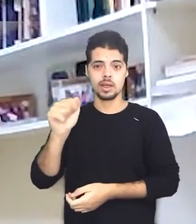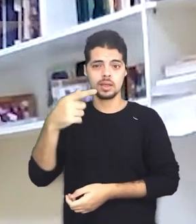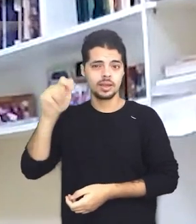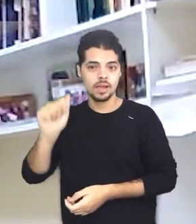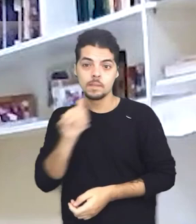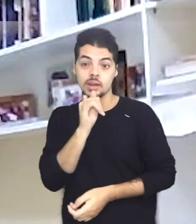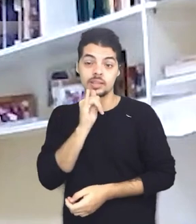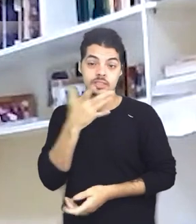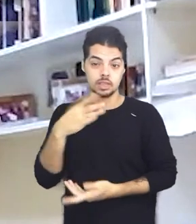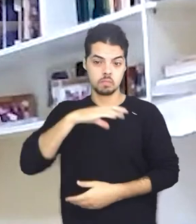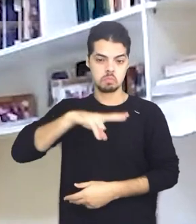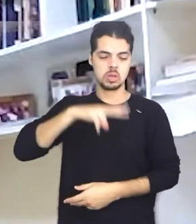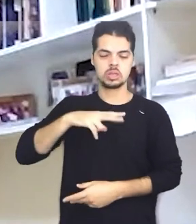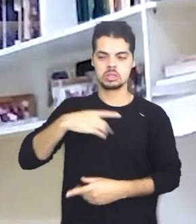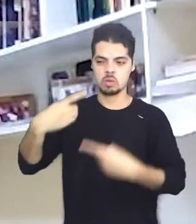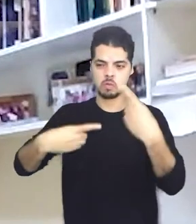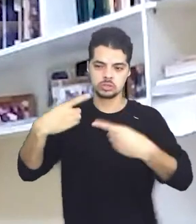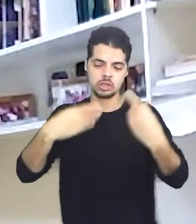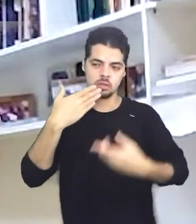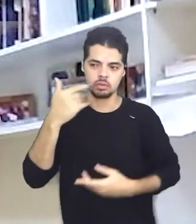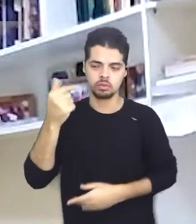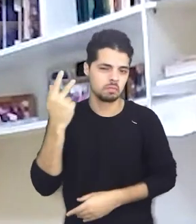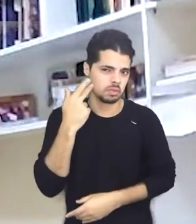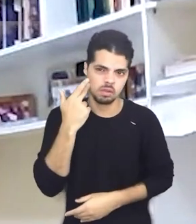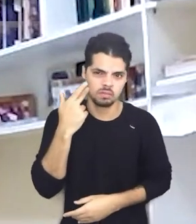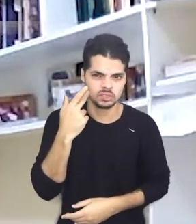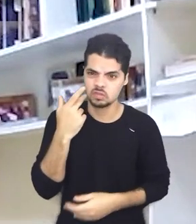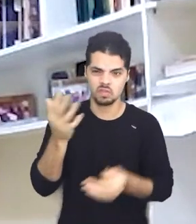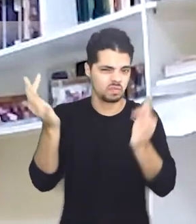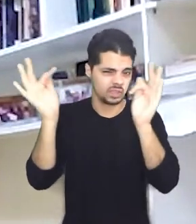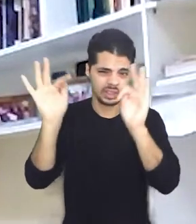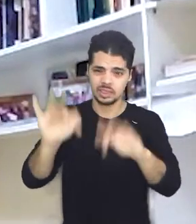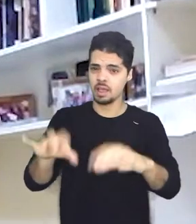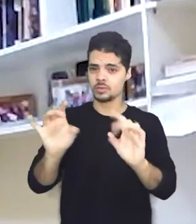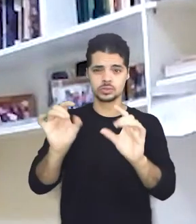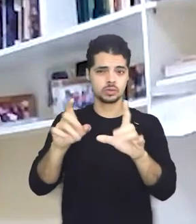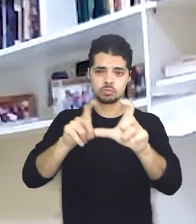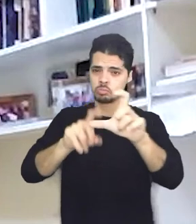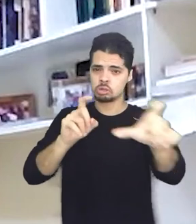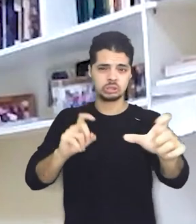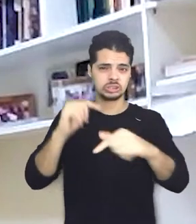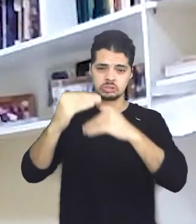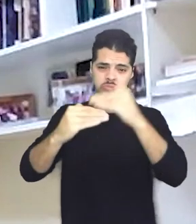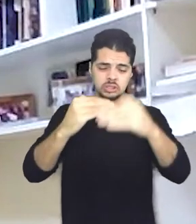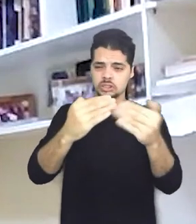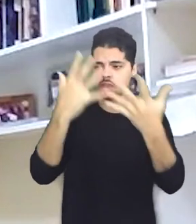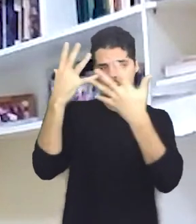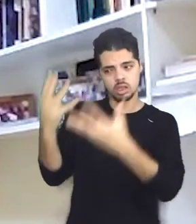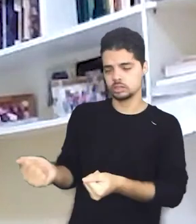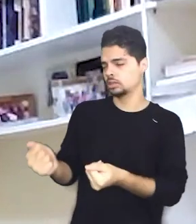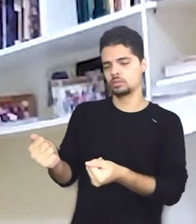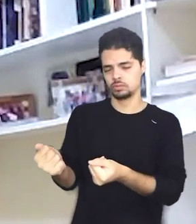Grão-Pará, por exemplo, tinha um diálogo estreito com Portugal, foi o último território a aderir à